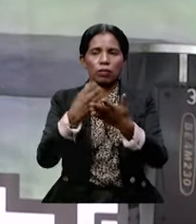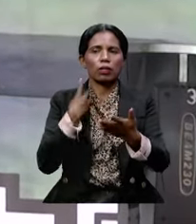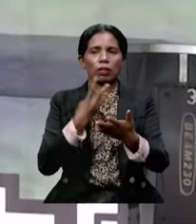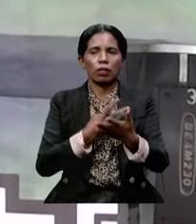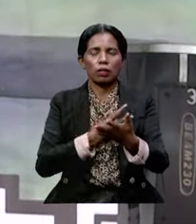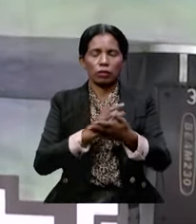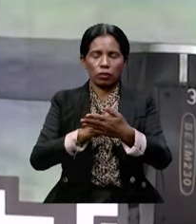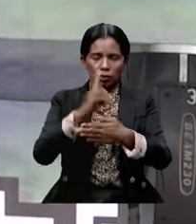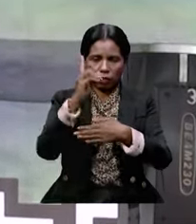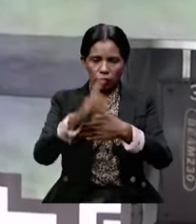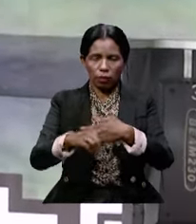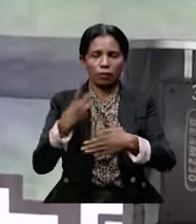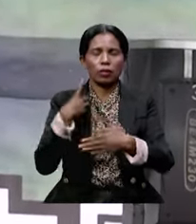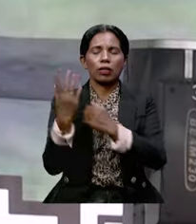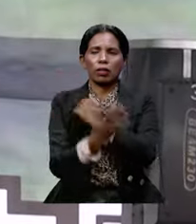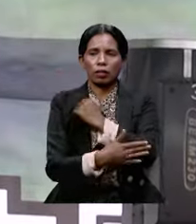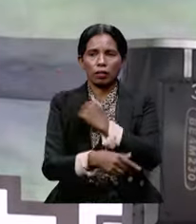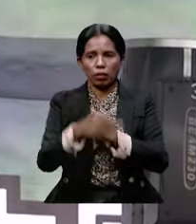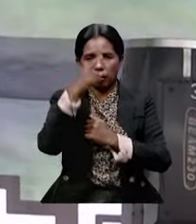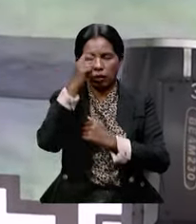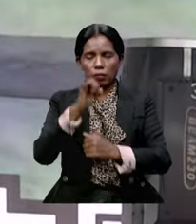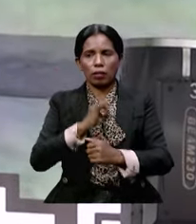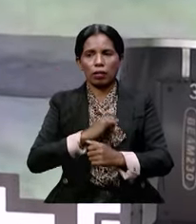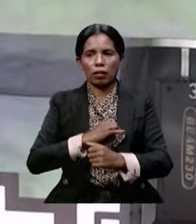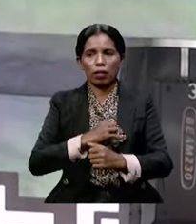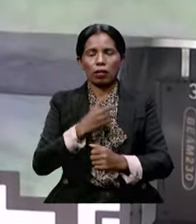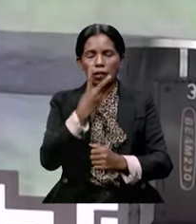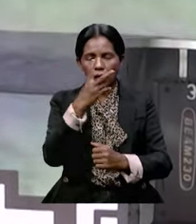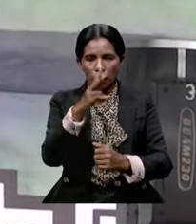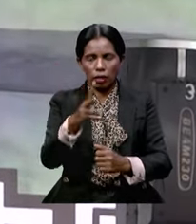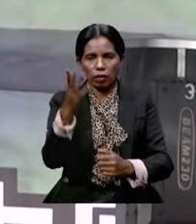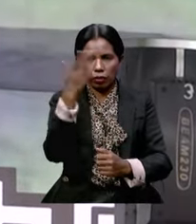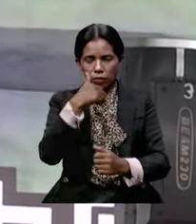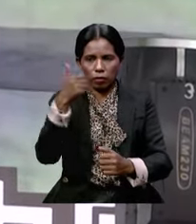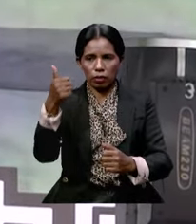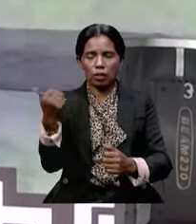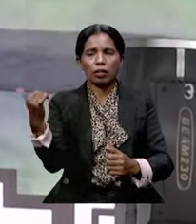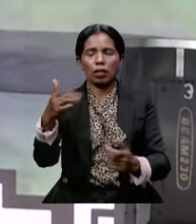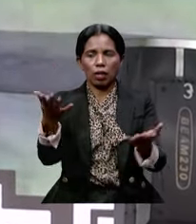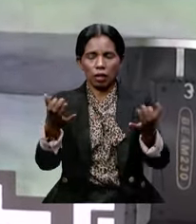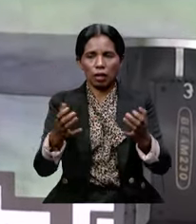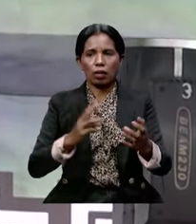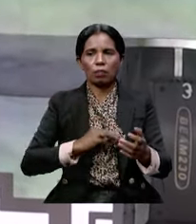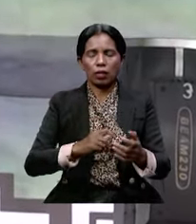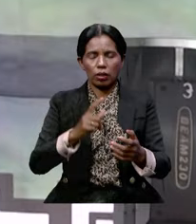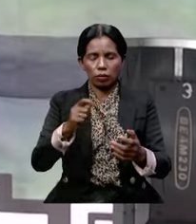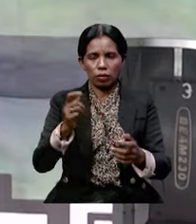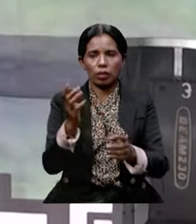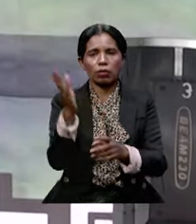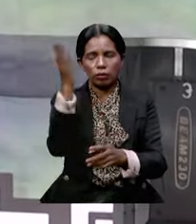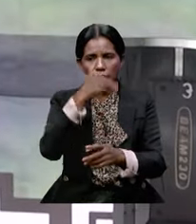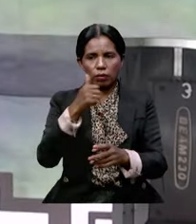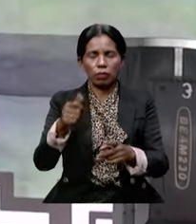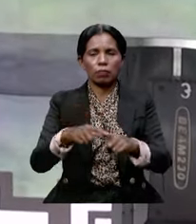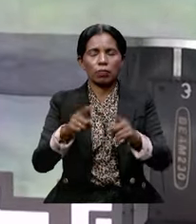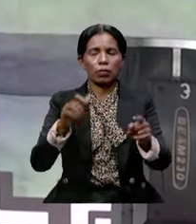os envolvidos no reino. Estamos a ordem a fura, a tomada e a cara. E nem Manatuto de Saifura, mas